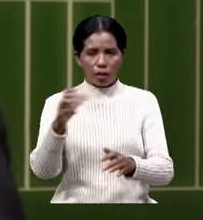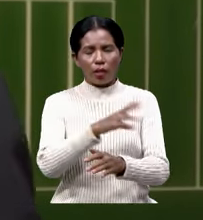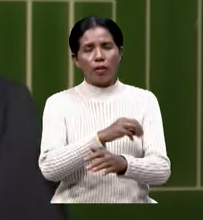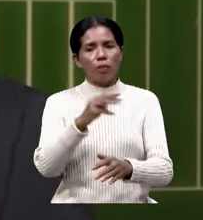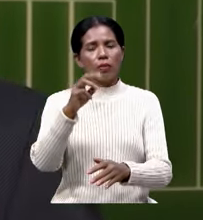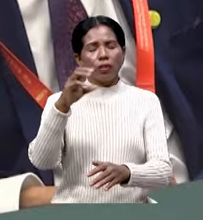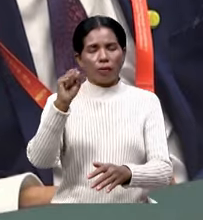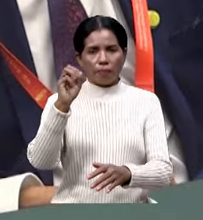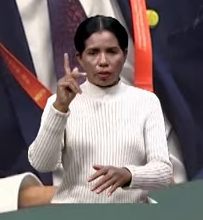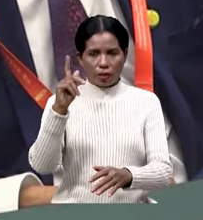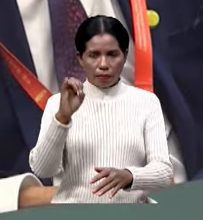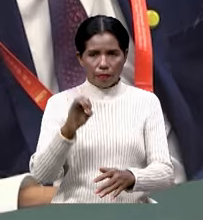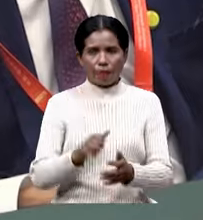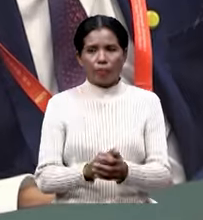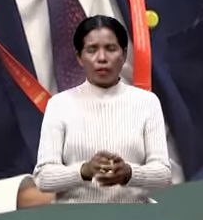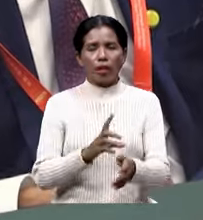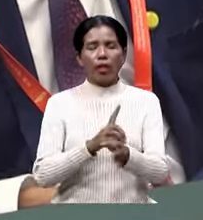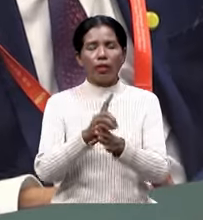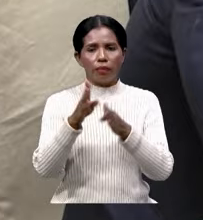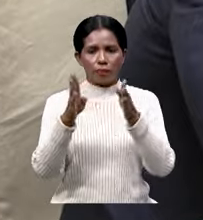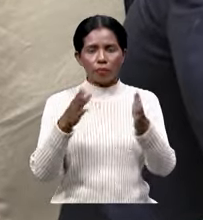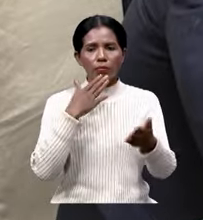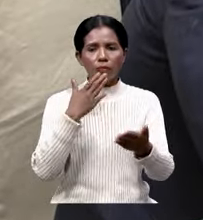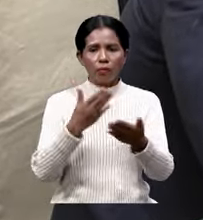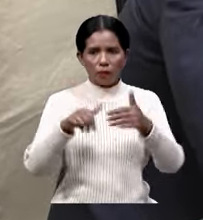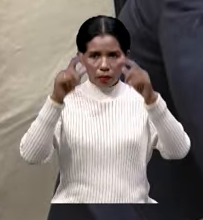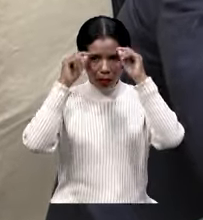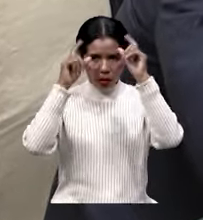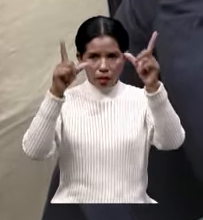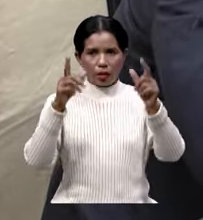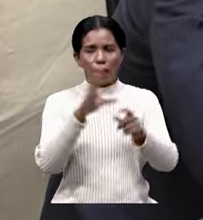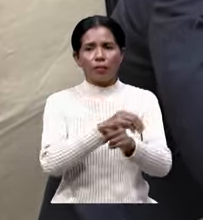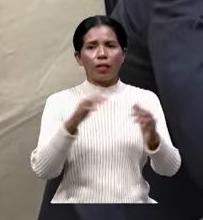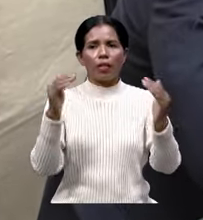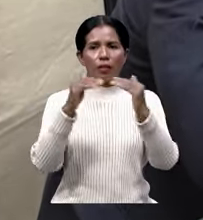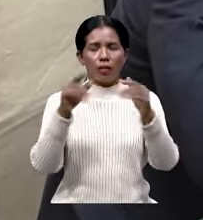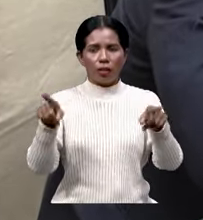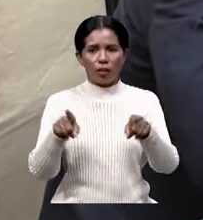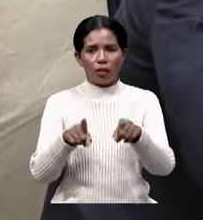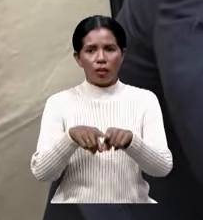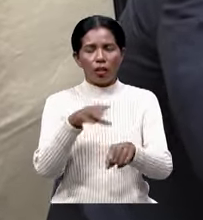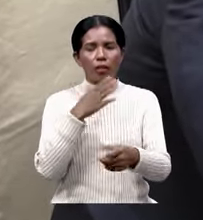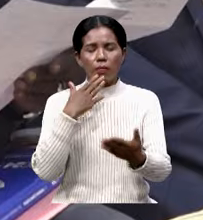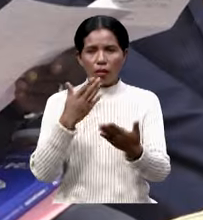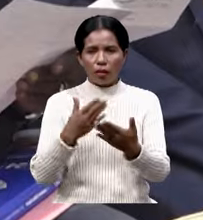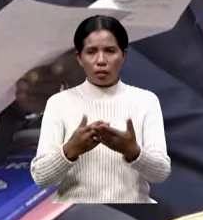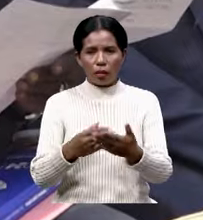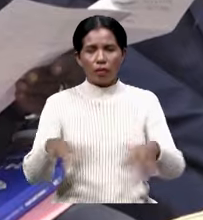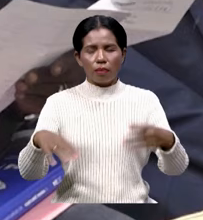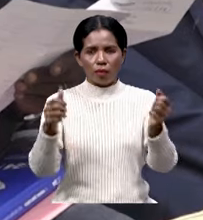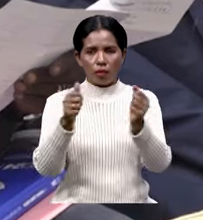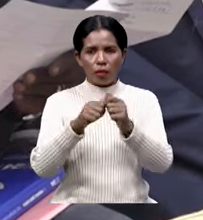seria a Timor. Lunemos, dirigente usi Trade Invest Timor-Leste considera conferência ne nudar ocasião ida atuhametin